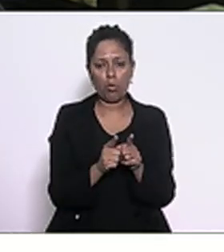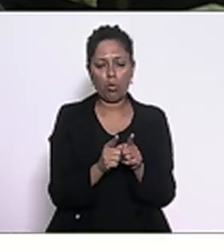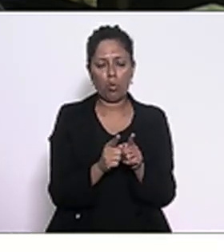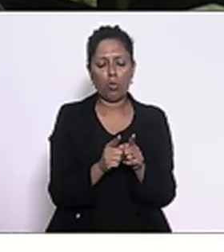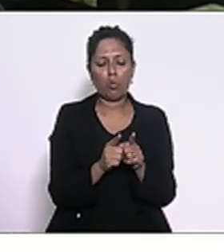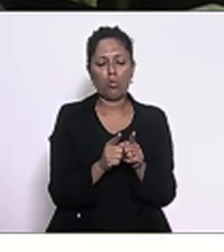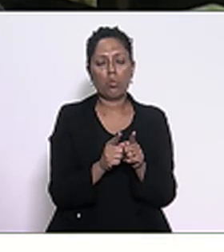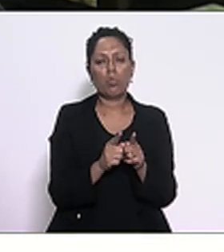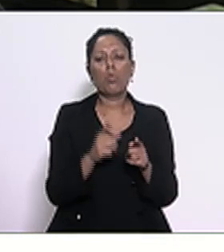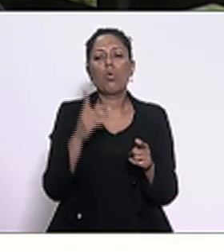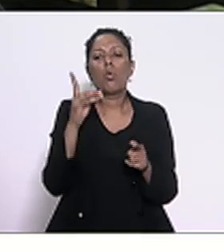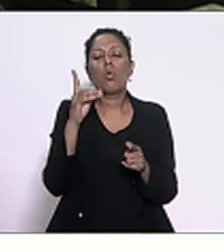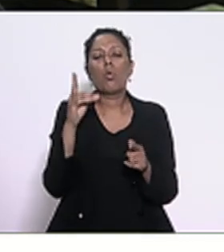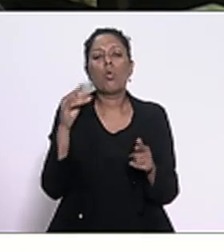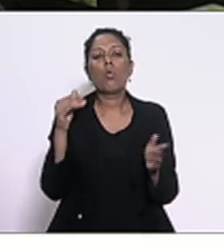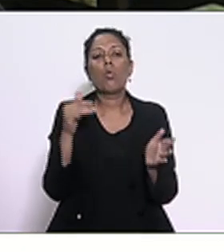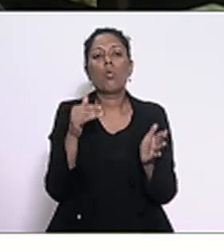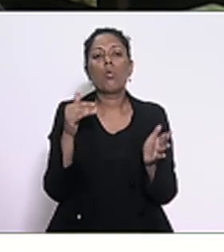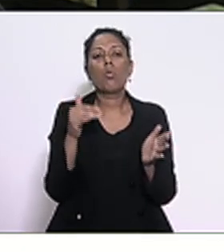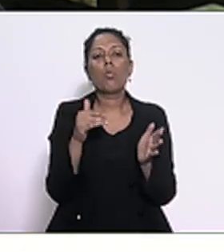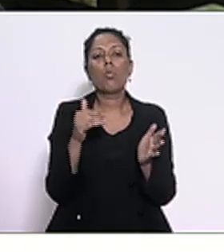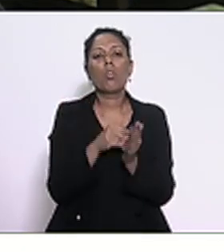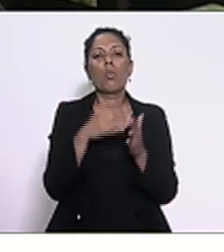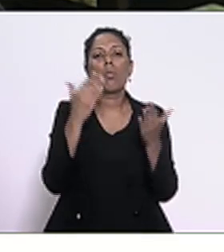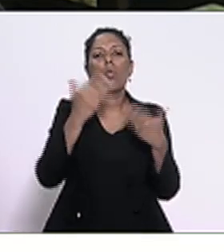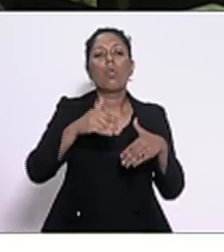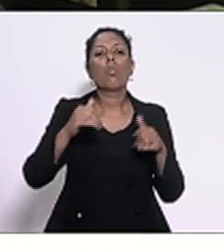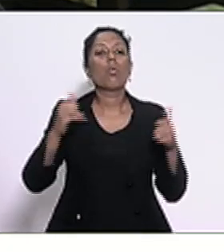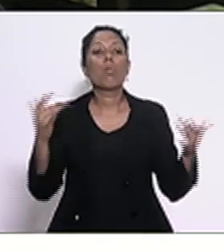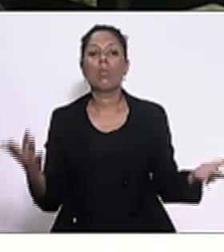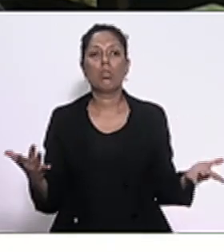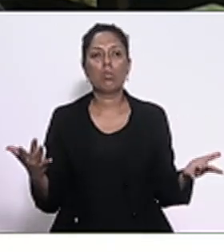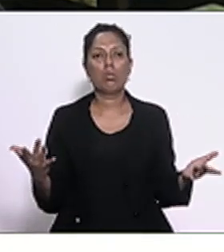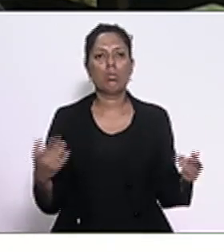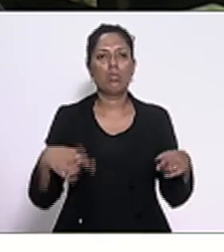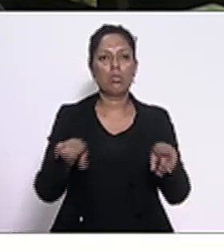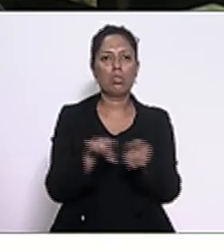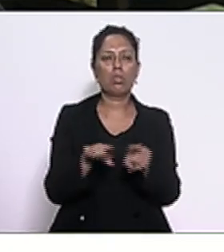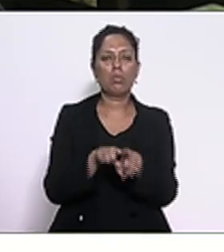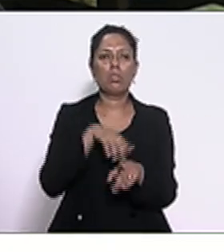dificuldade, eu fiquei interessado nesse ponto, quando Vossa Senhoria fala dessa,